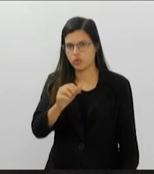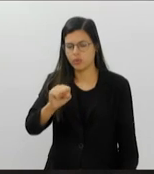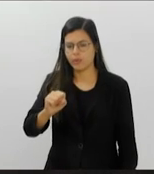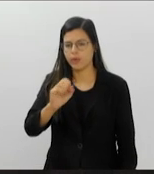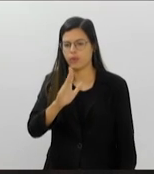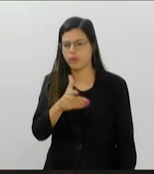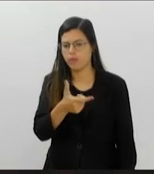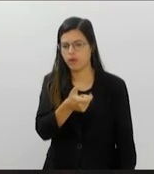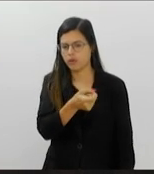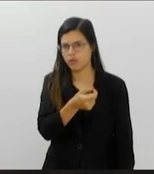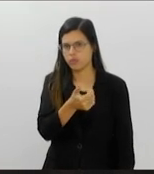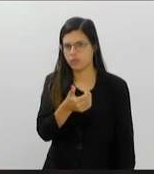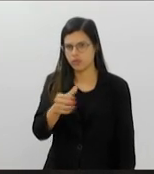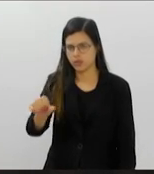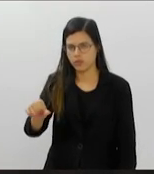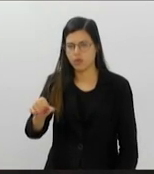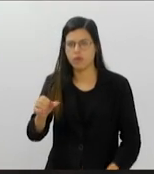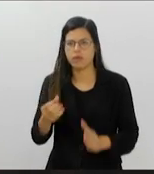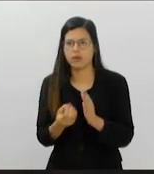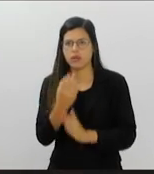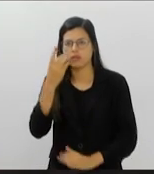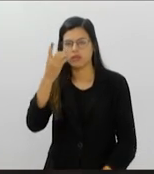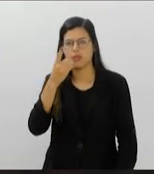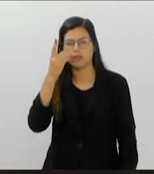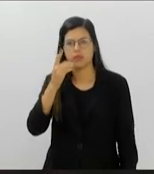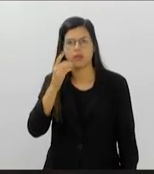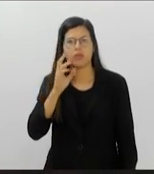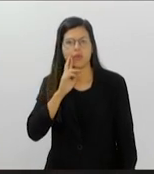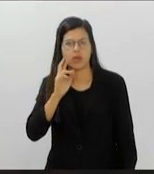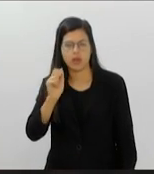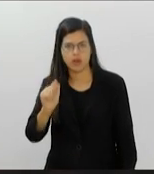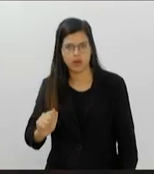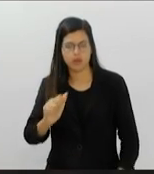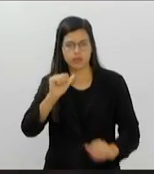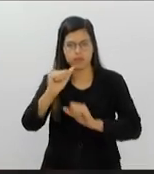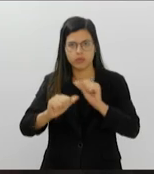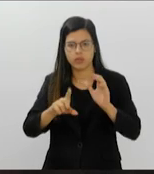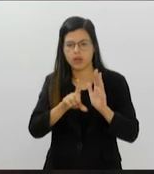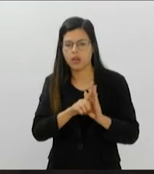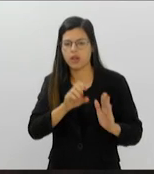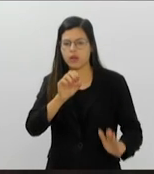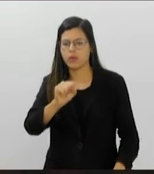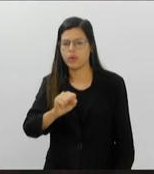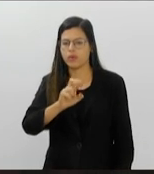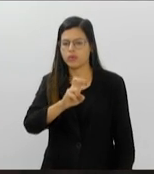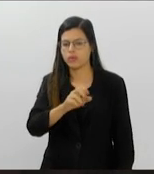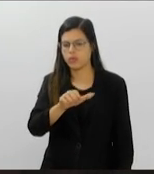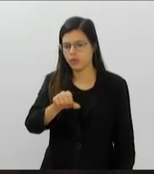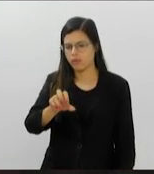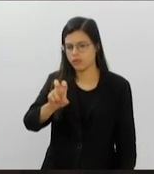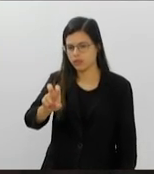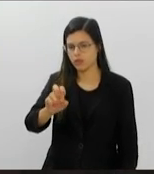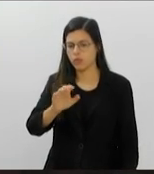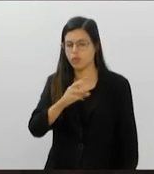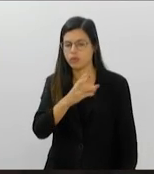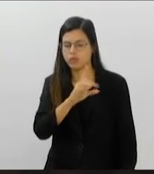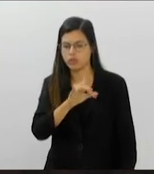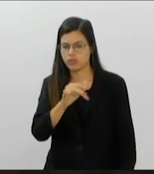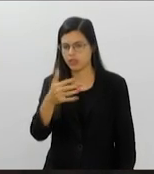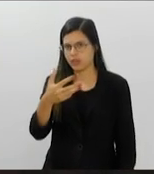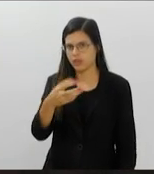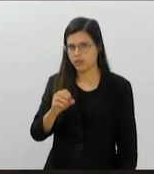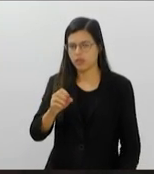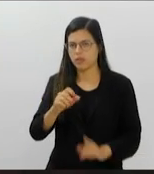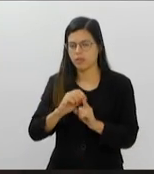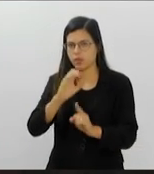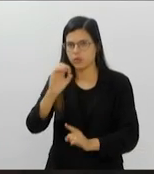1778 de 2019, de autoria do deputado Rodrigo Amorim, que altera a lei número 8.595, de 30 de